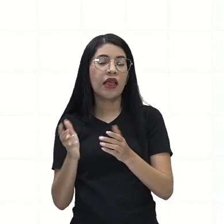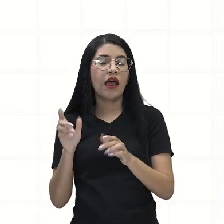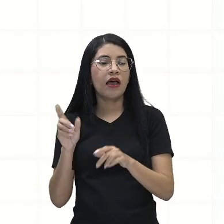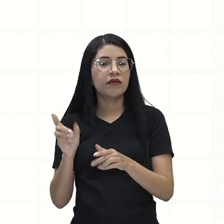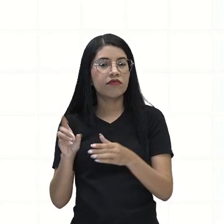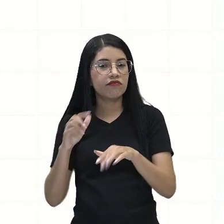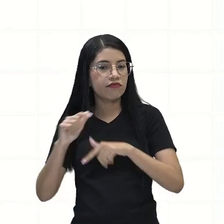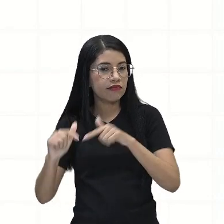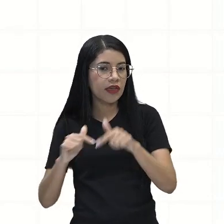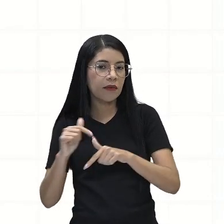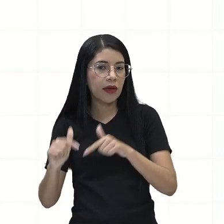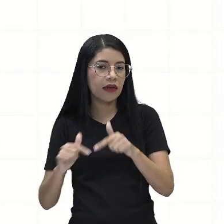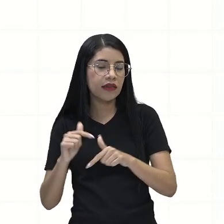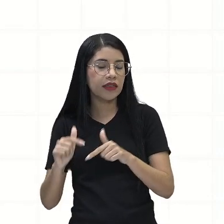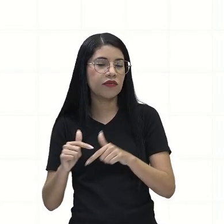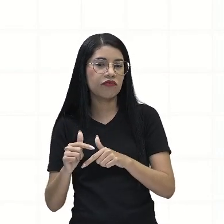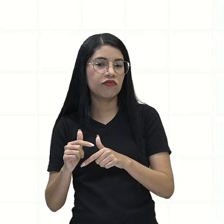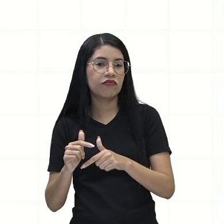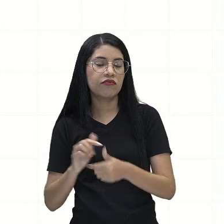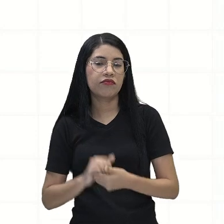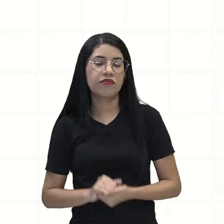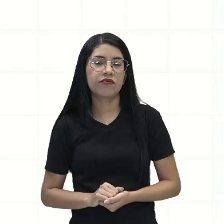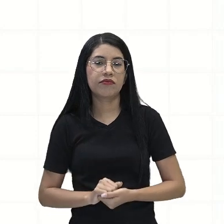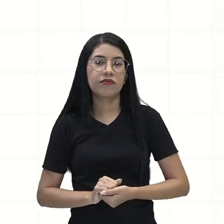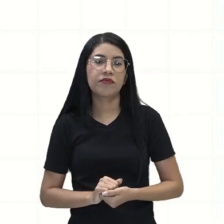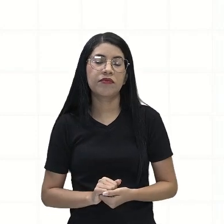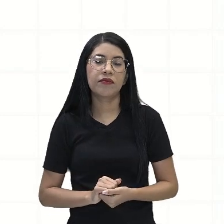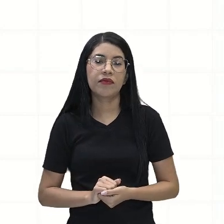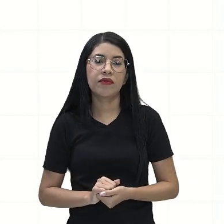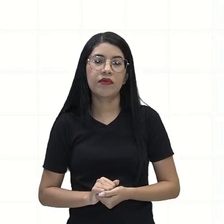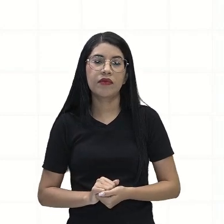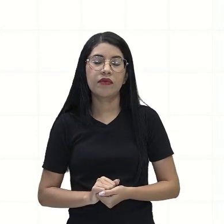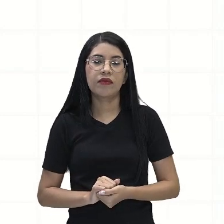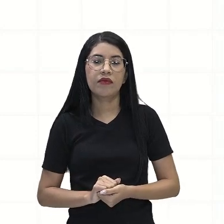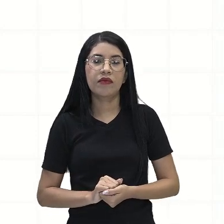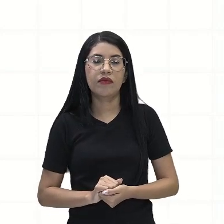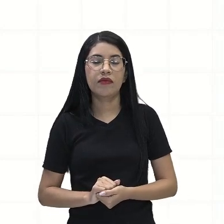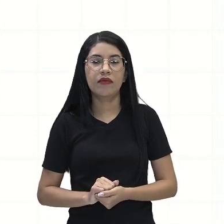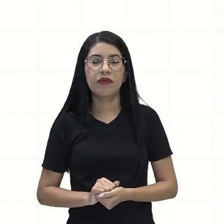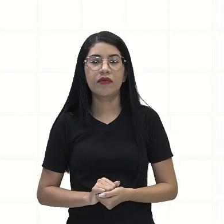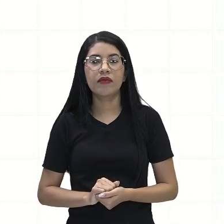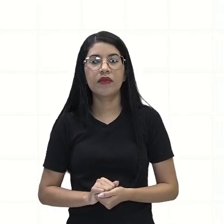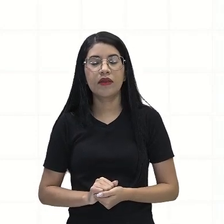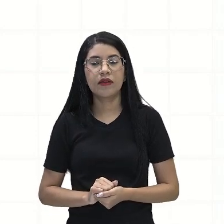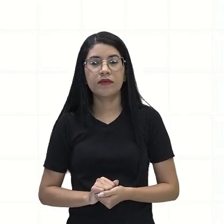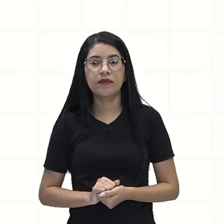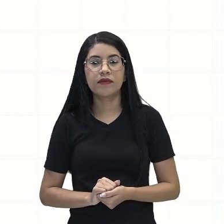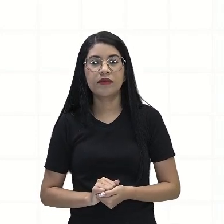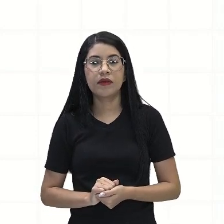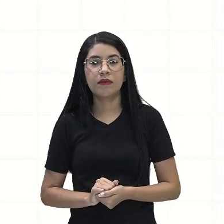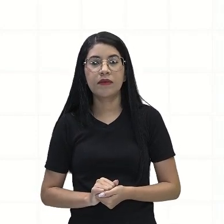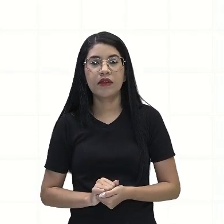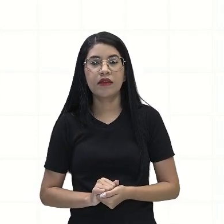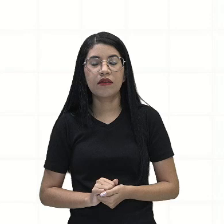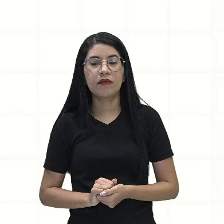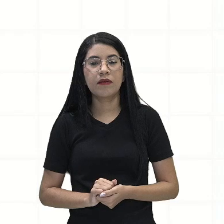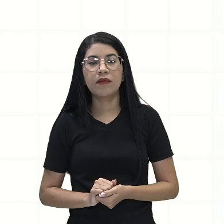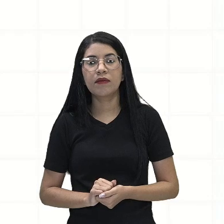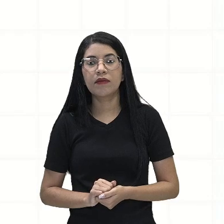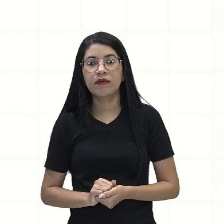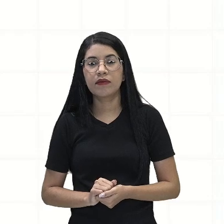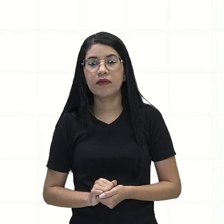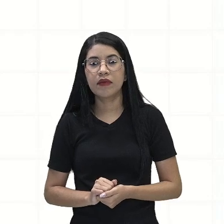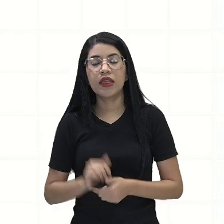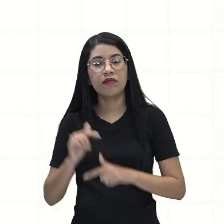olha, eu já tenho o nome para vocês não esquecerem. Ativa seriam as pessoas que estão envolvidas no mercado de trabalho, que